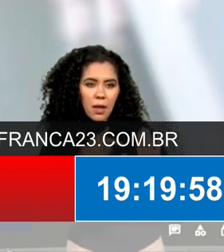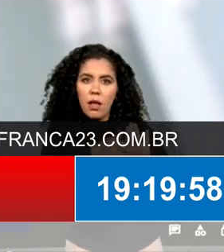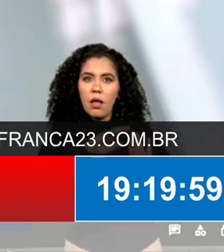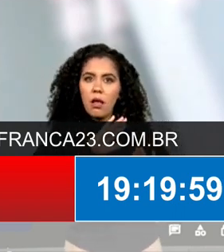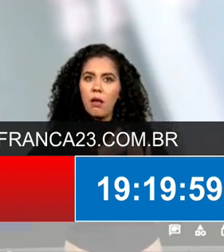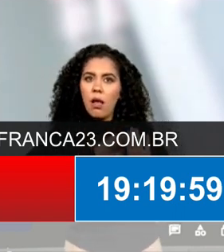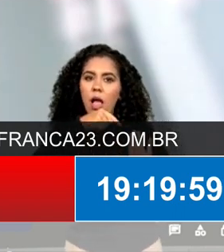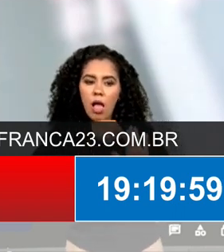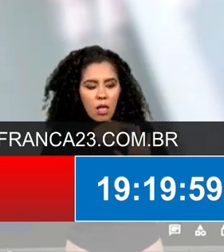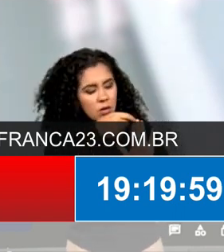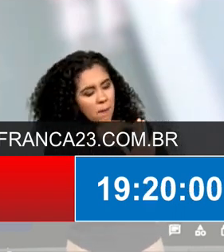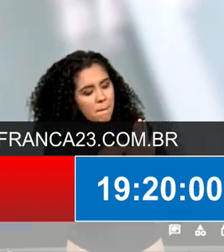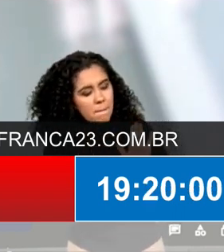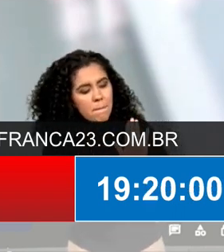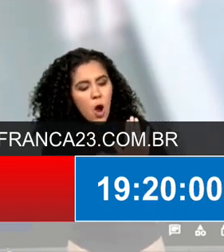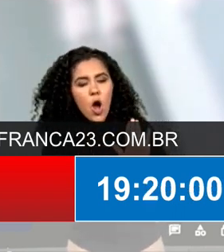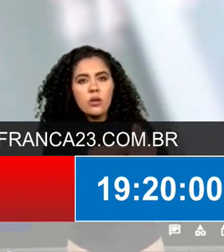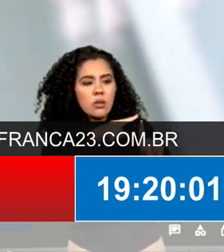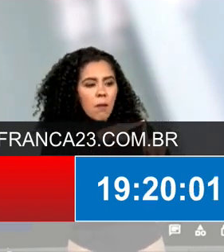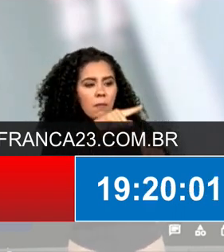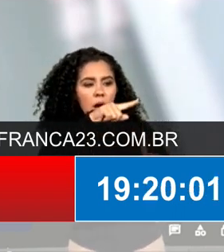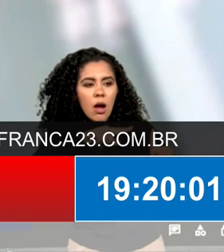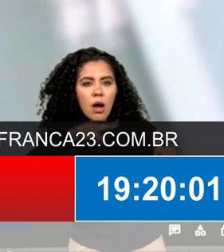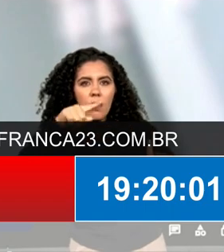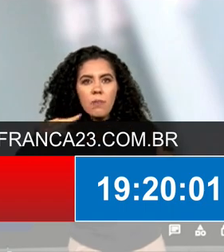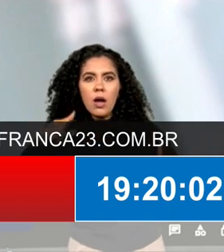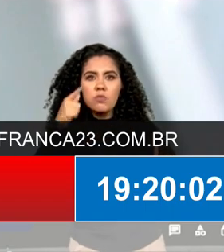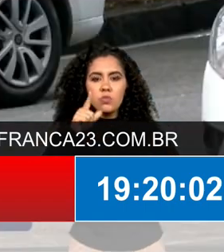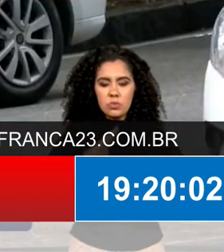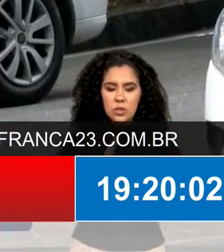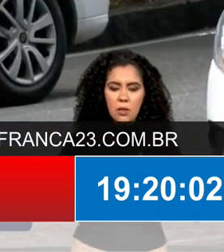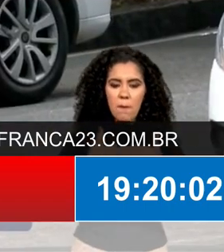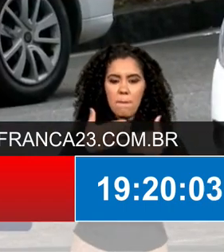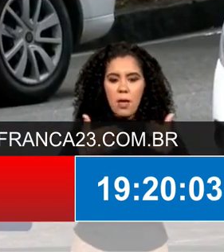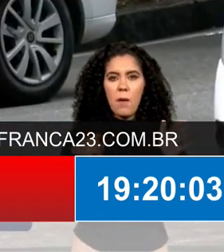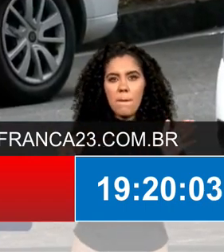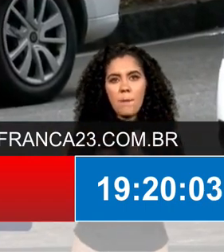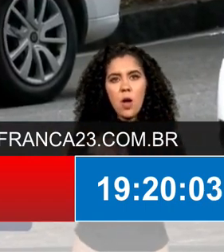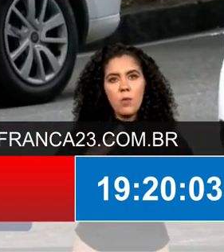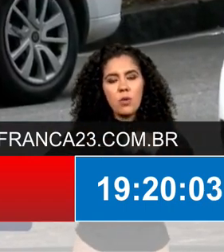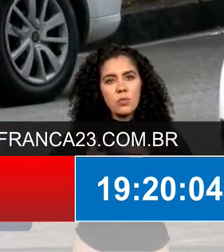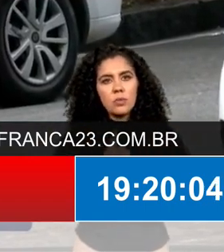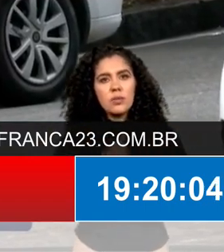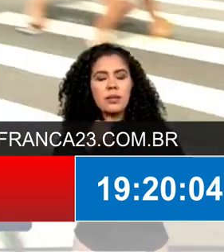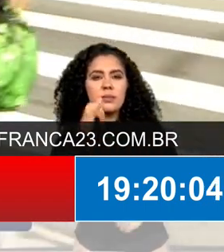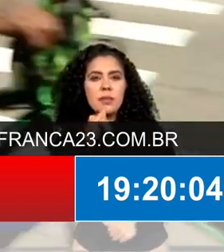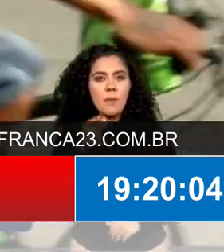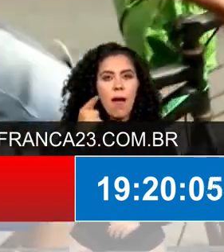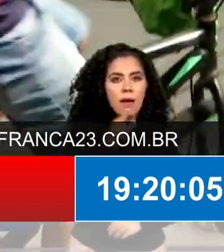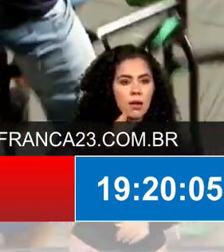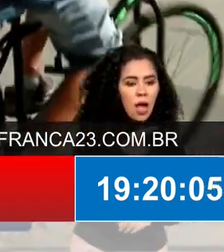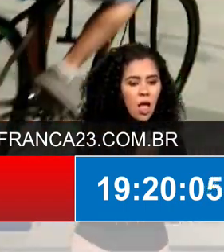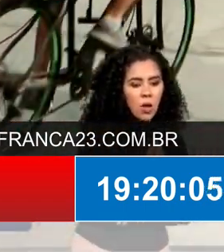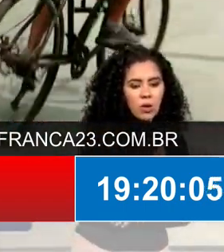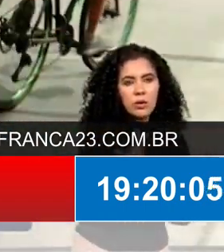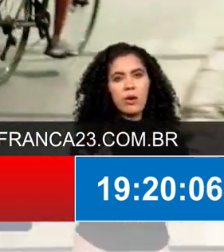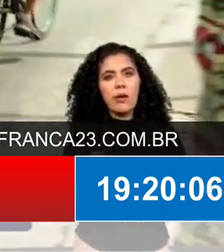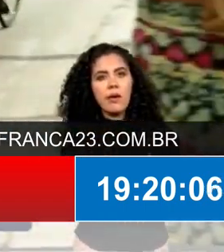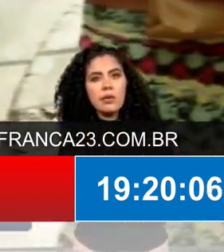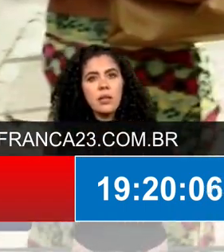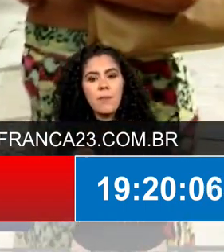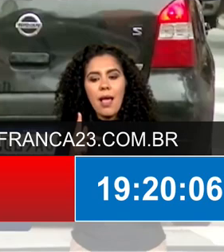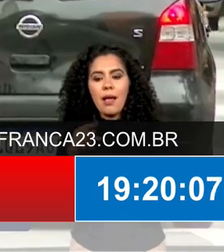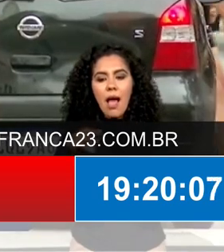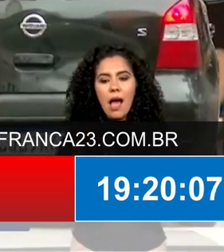produz indicadores do desempenho do trabalhador, né? Como ganho por hora, ganho por quilômetro, né? E